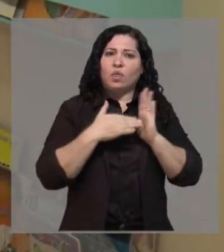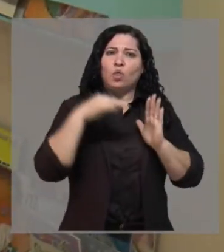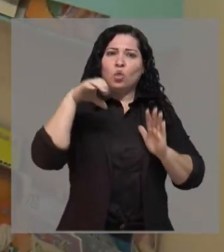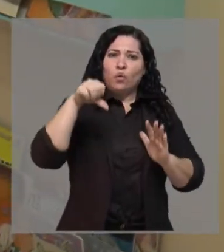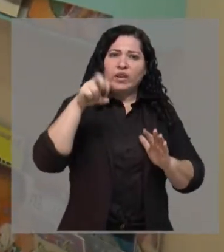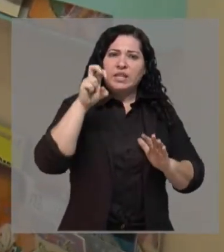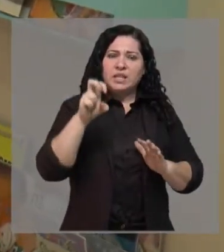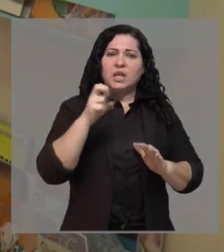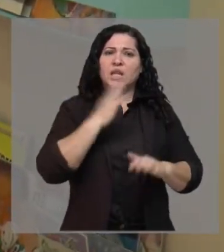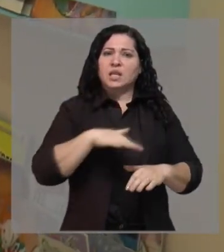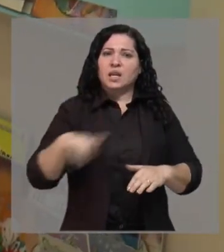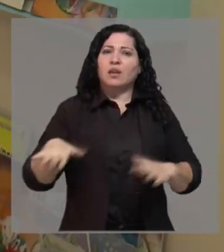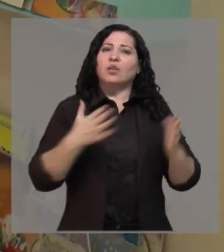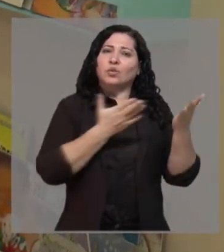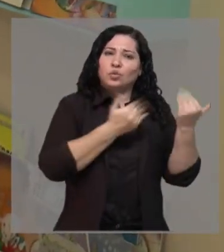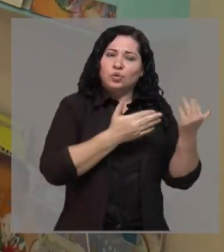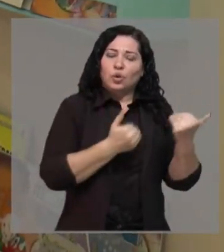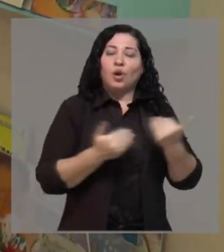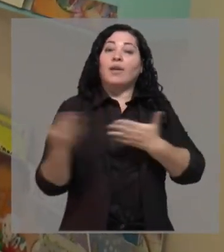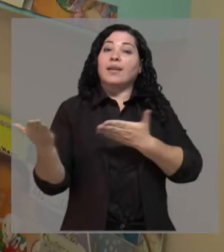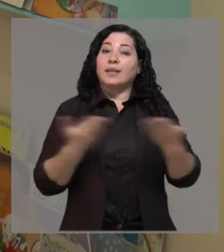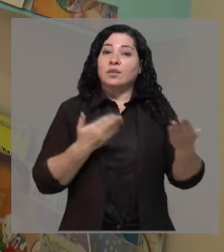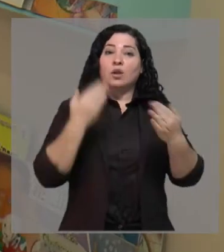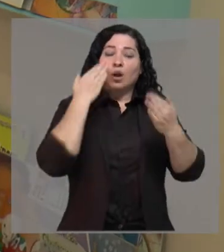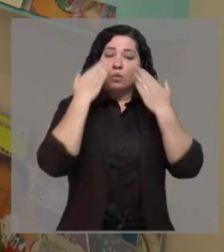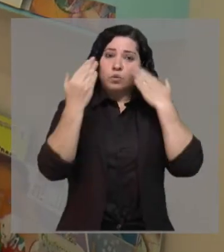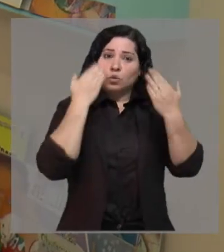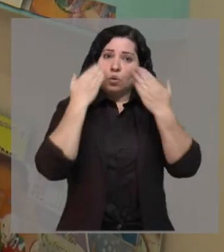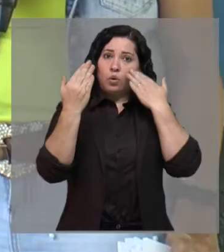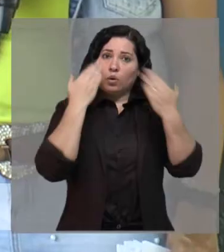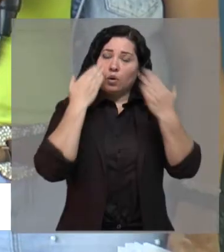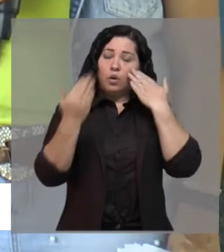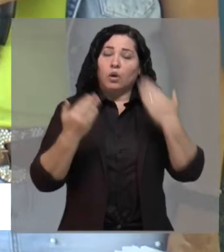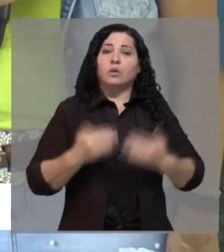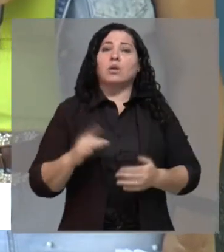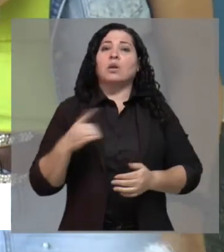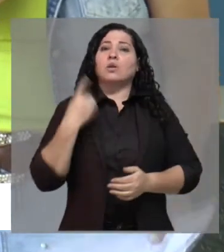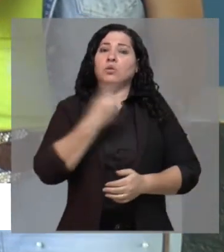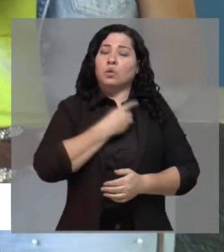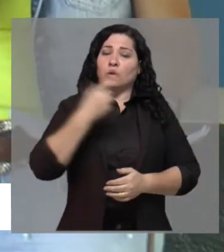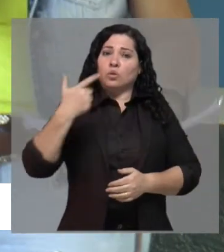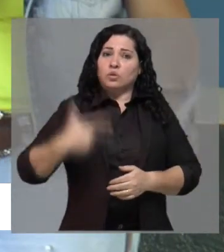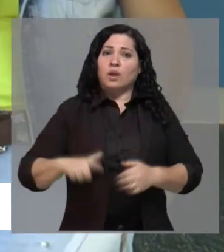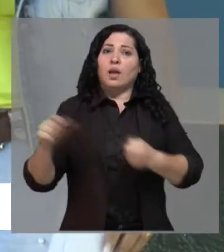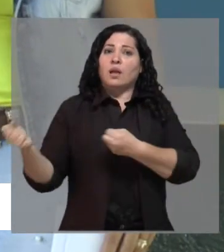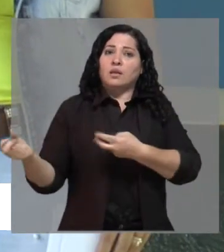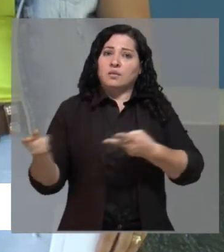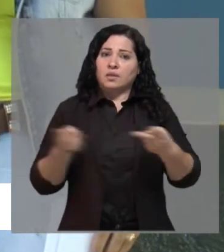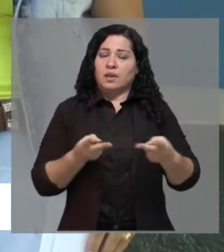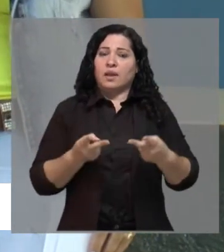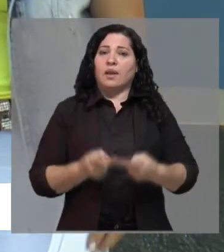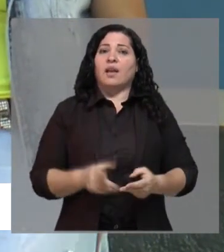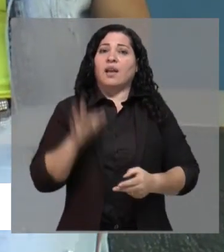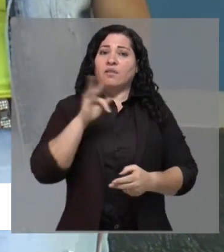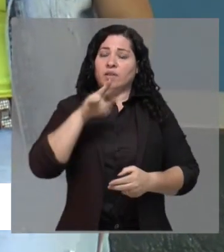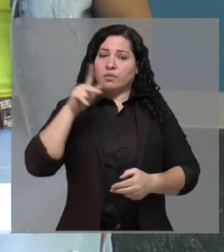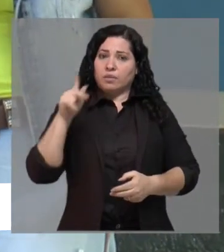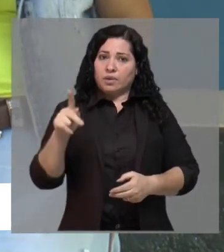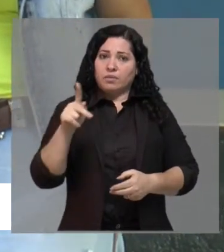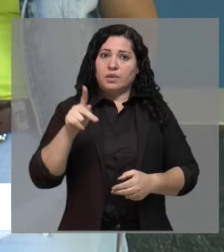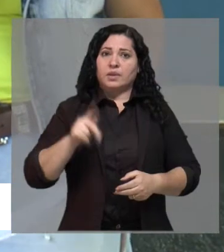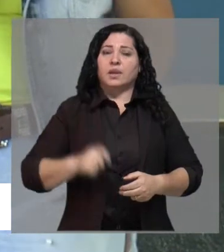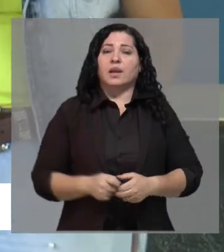90 a 95 crianças e adolescentes que passam por atendimento psicológico. Pessoal, nós continuamos a nossa visita à